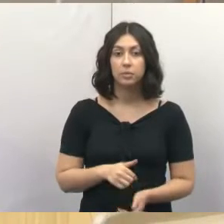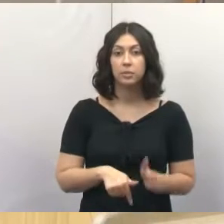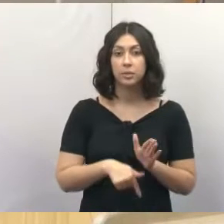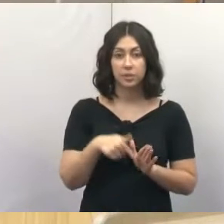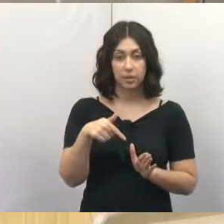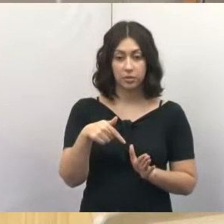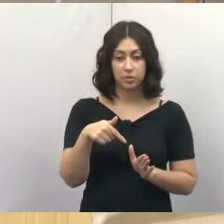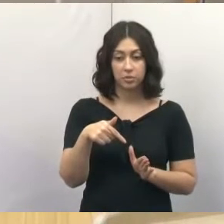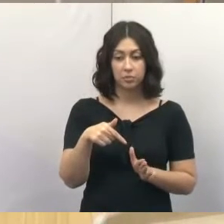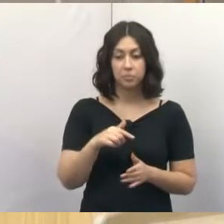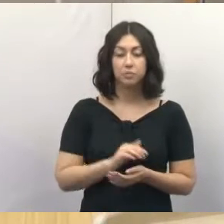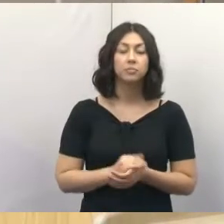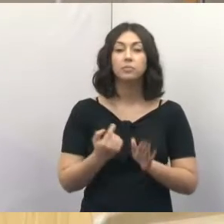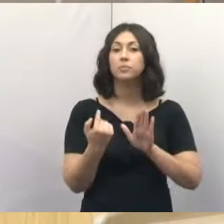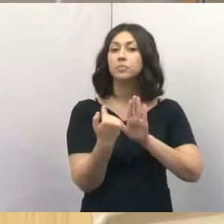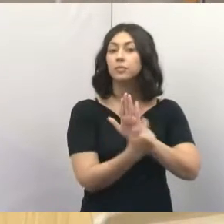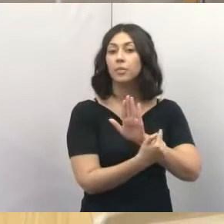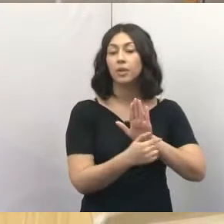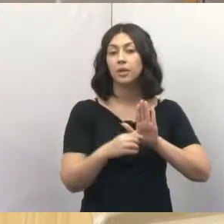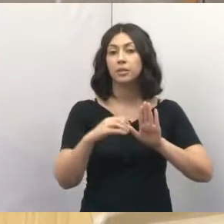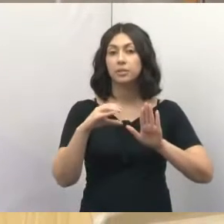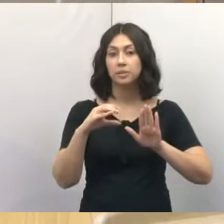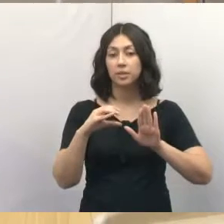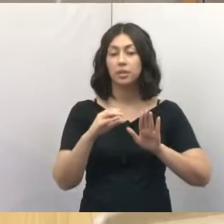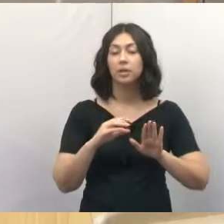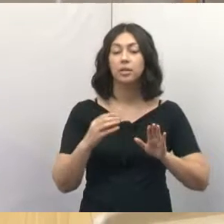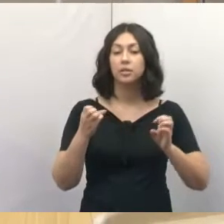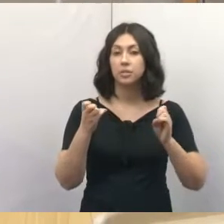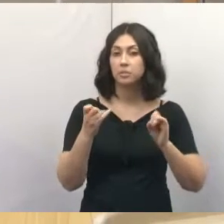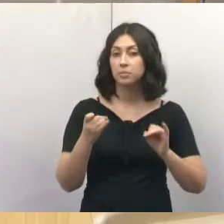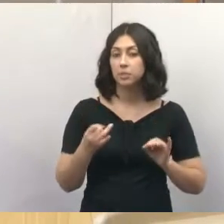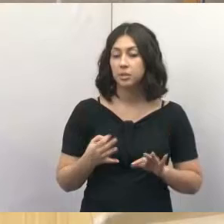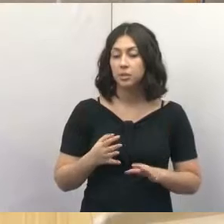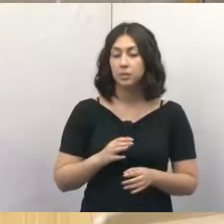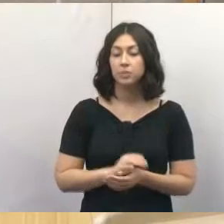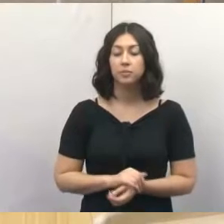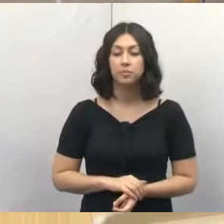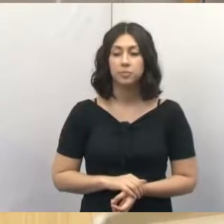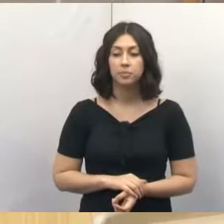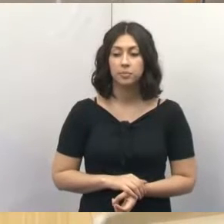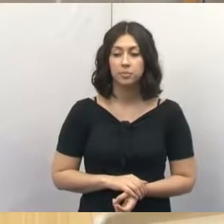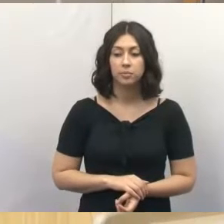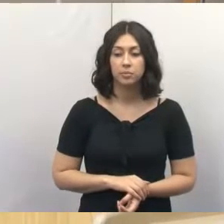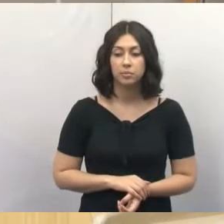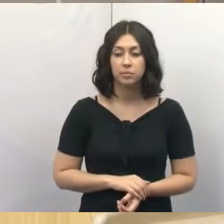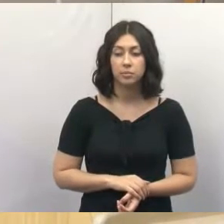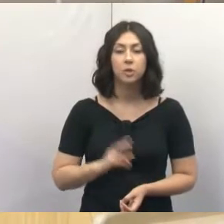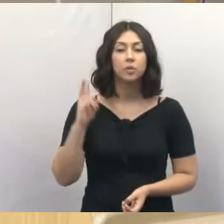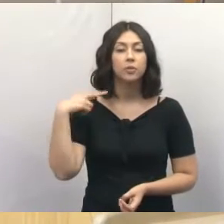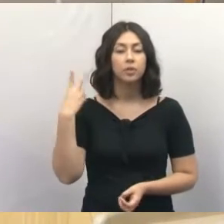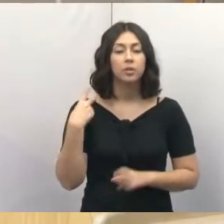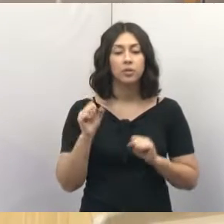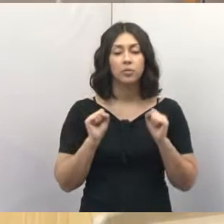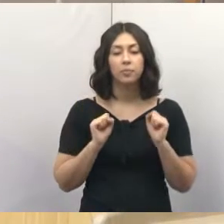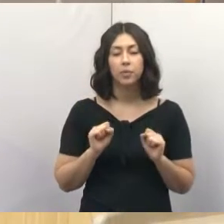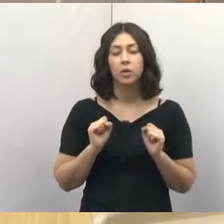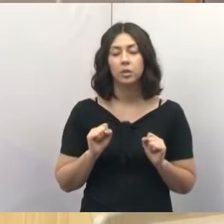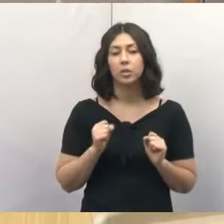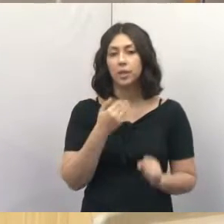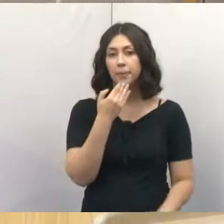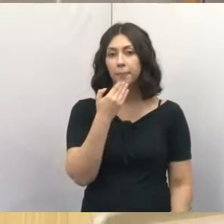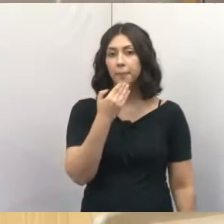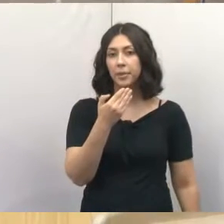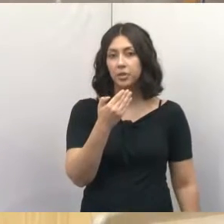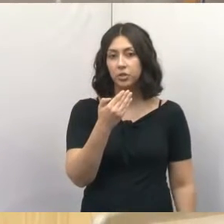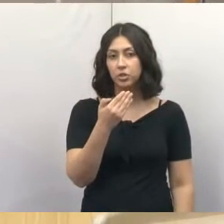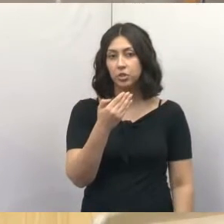7. A linha C do parágrafo 5º do artigo 67 passa a ter a seguinte redação. As frentes parlamentares registradas poderão requerer a